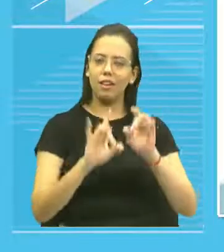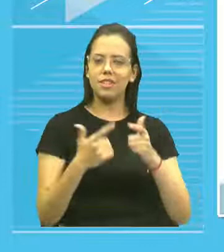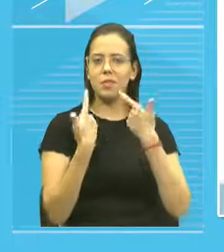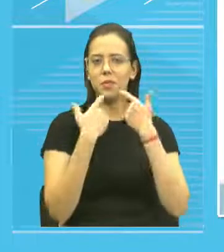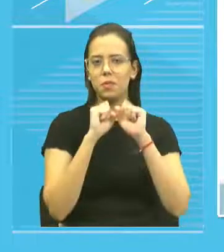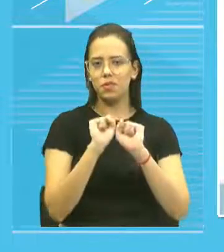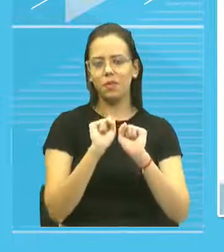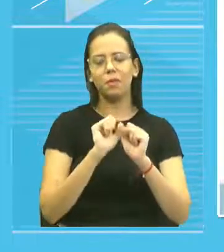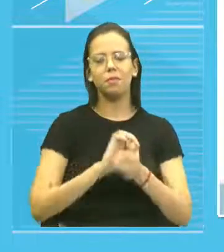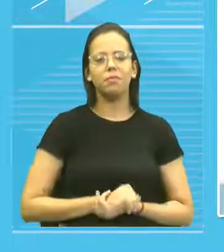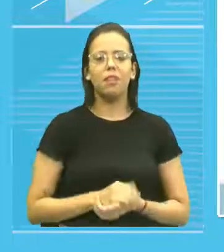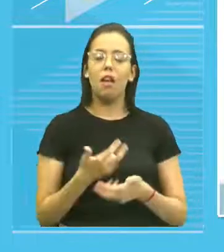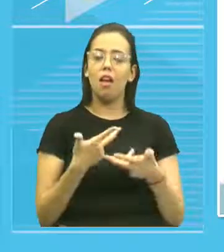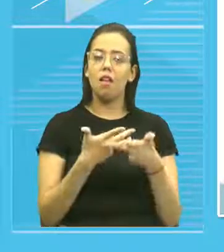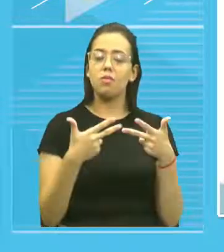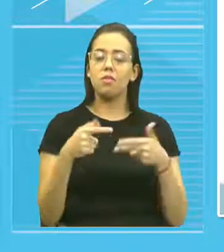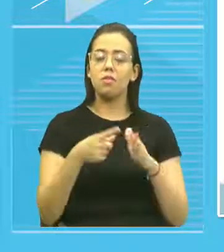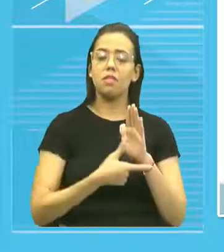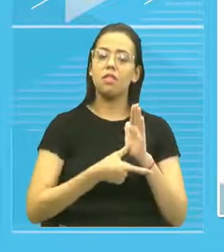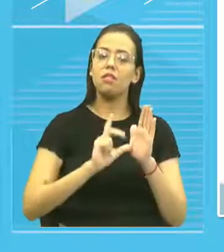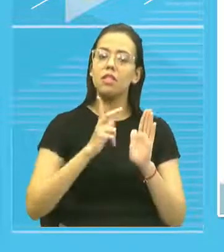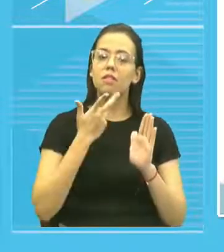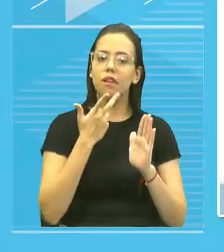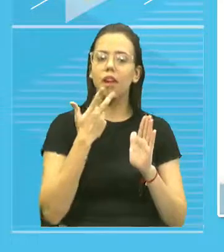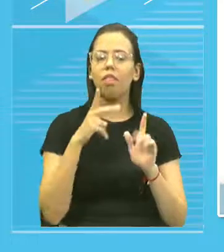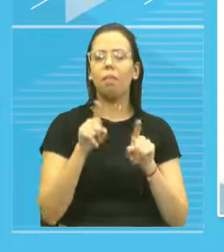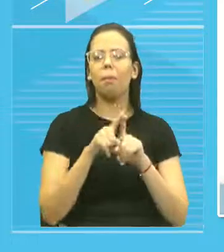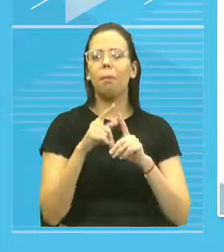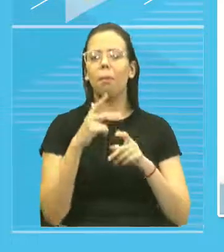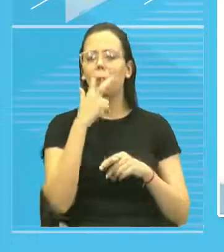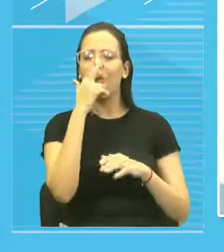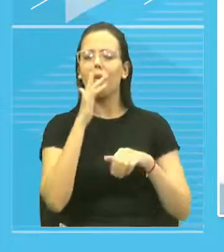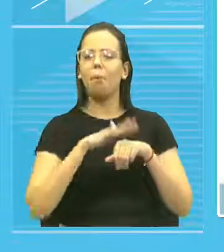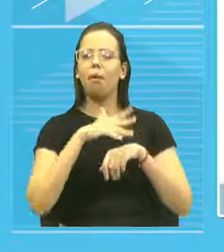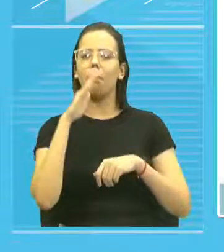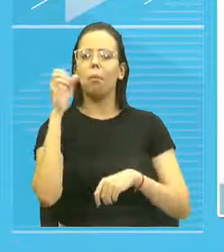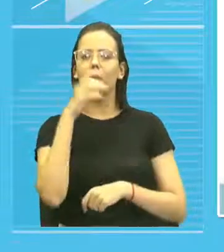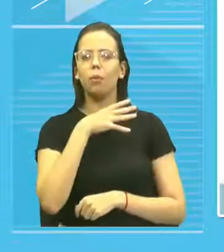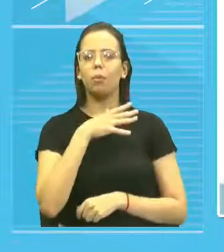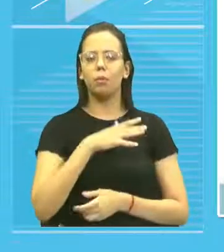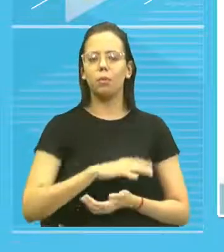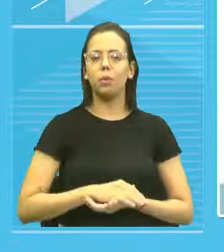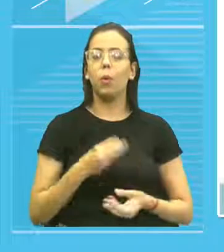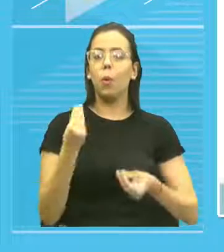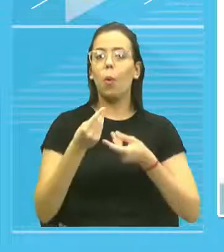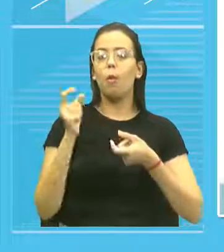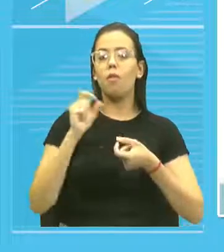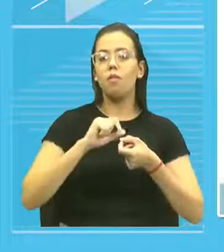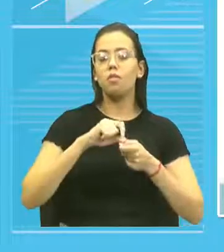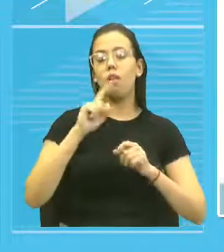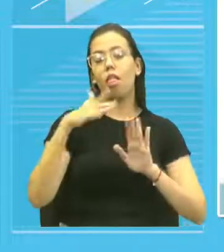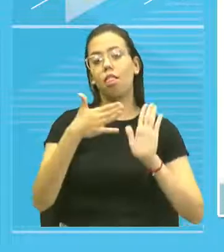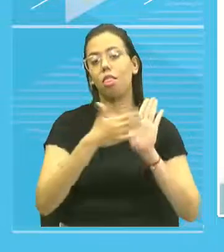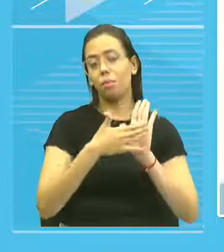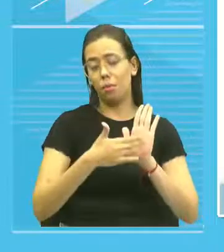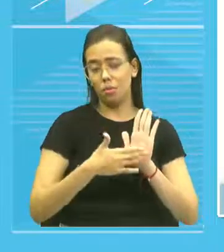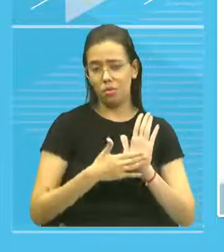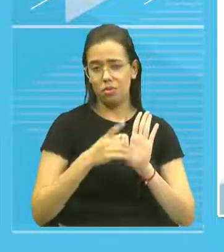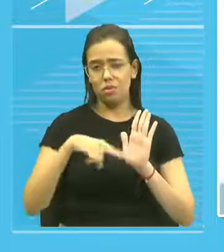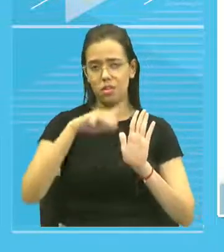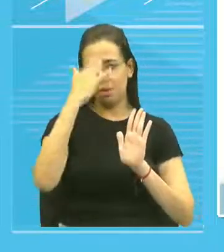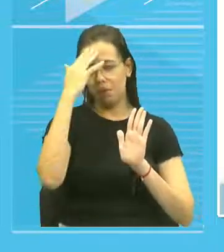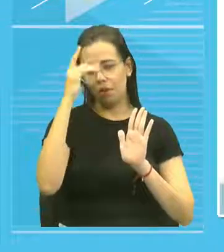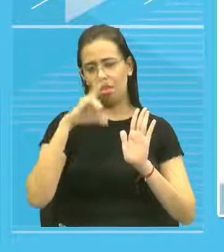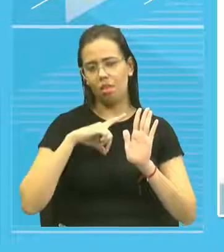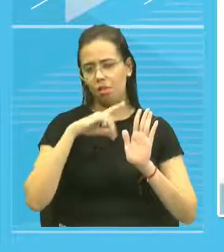linguística aquele que você ia dizer e a sua agressivo Quando é que eu vou fazer isso nas propostas seja